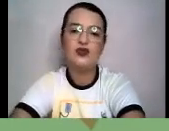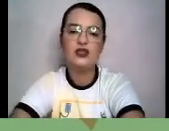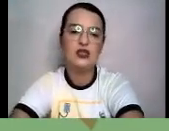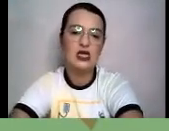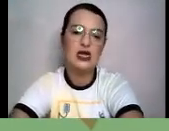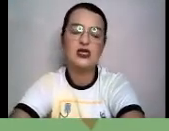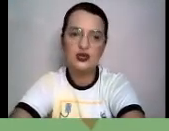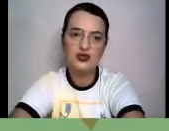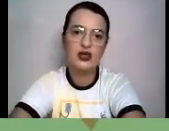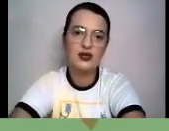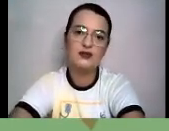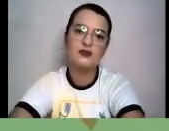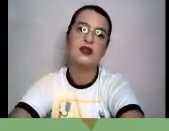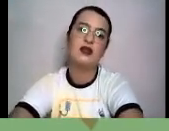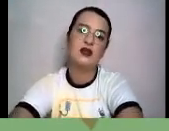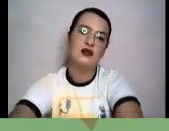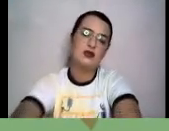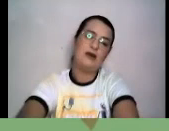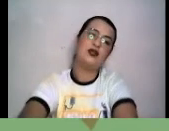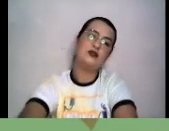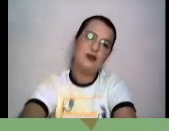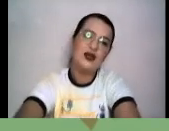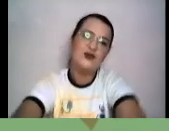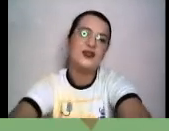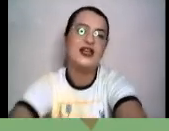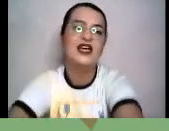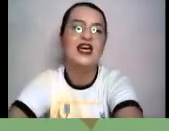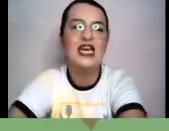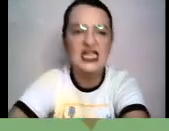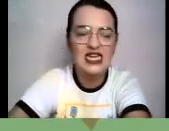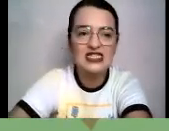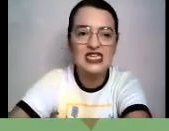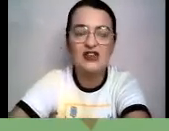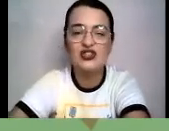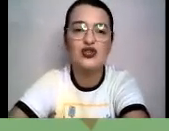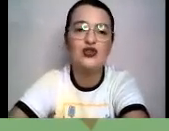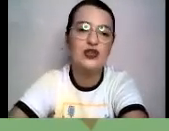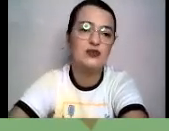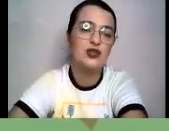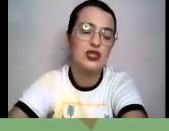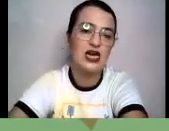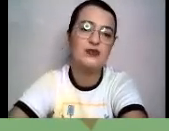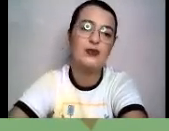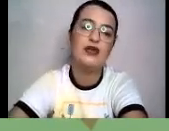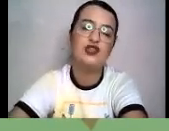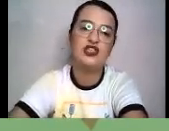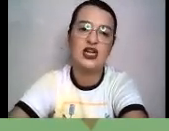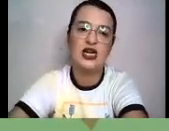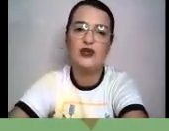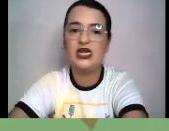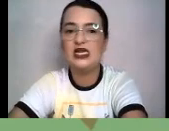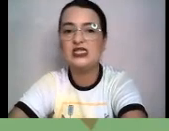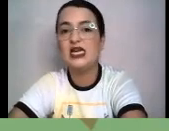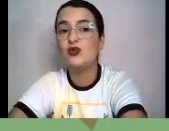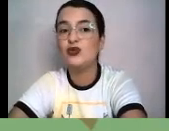esse conflito e tentar resolver. Vamos para a próxima pergunta. Entre as causas de conflitos mundiais, podemos